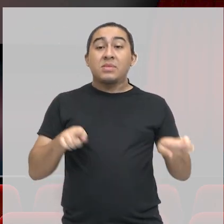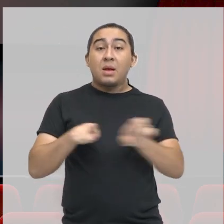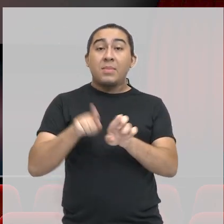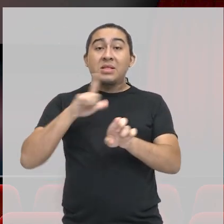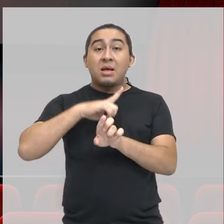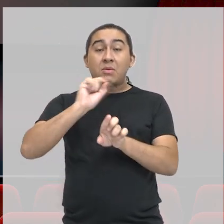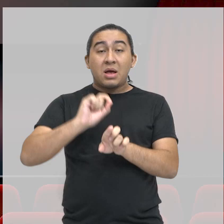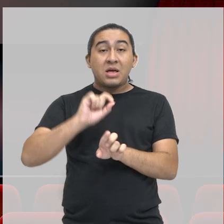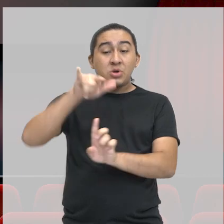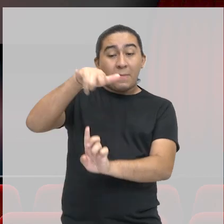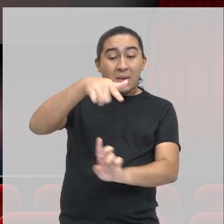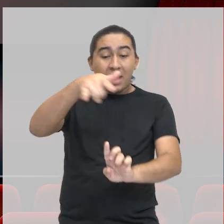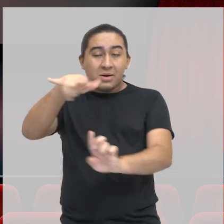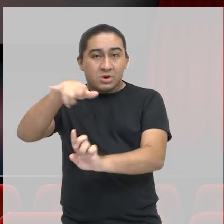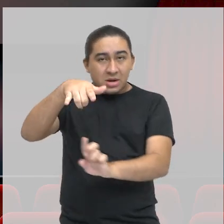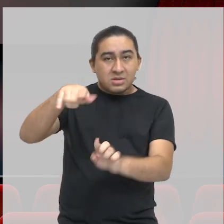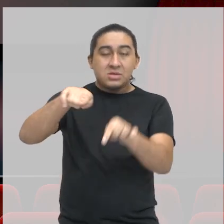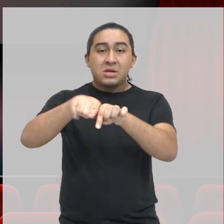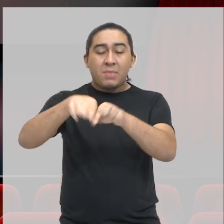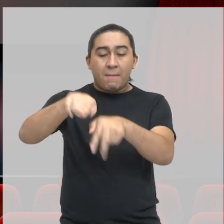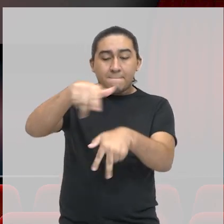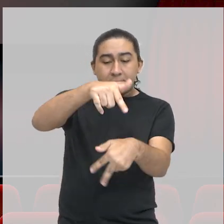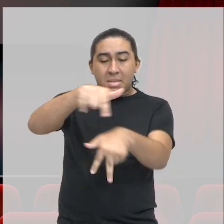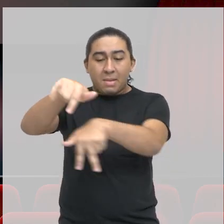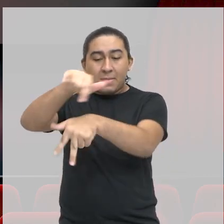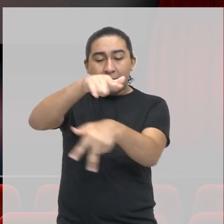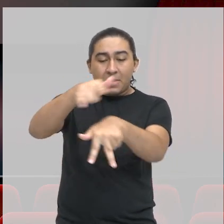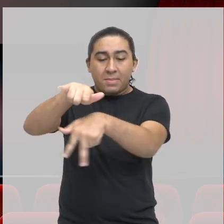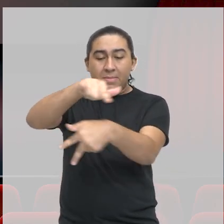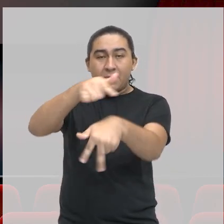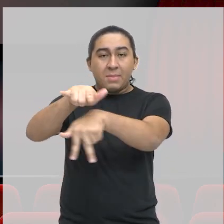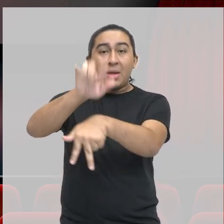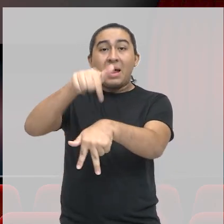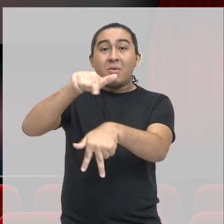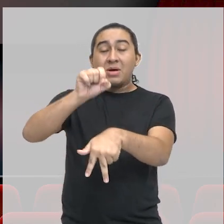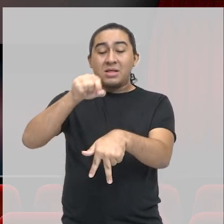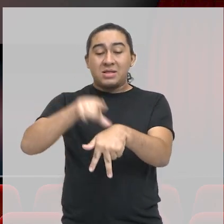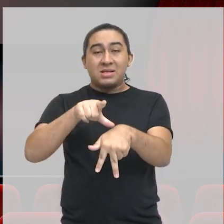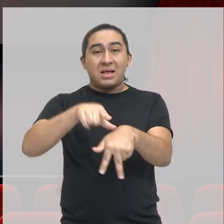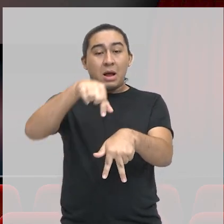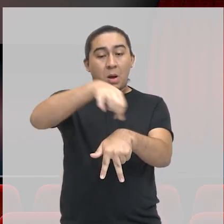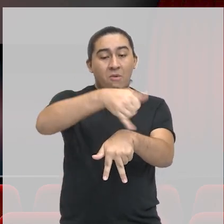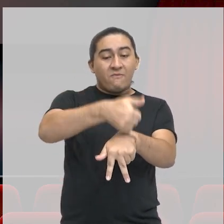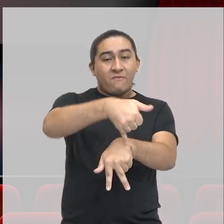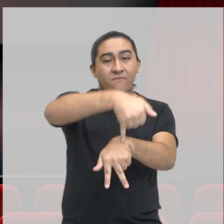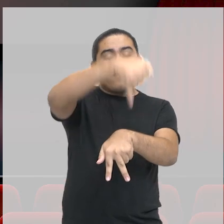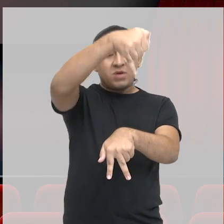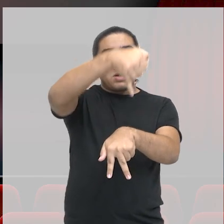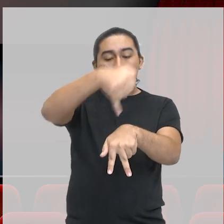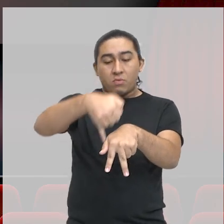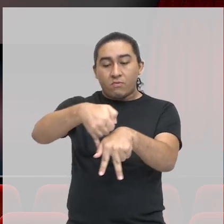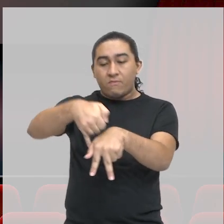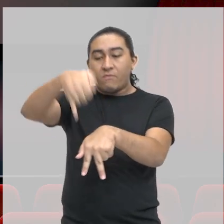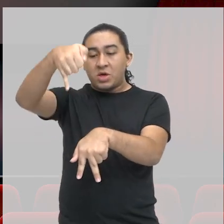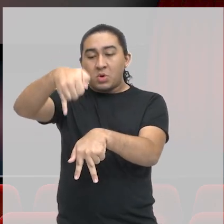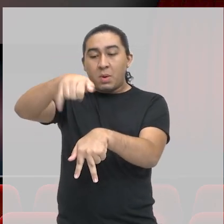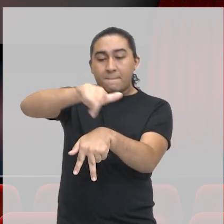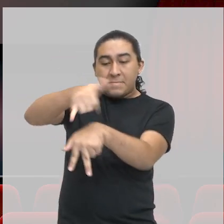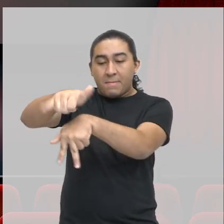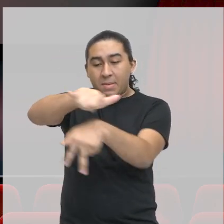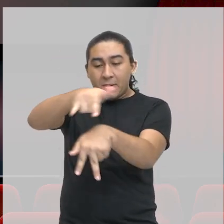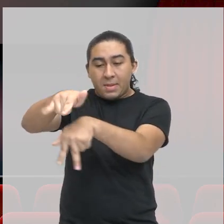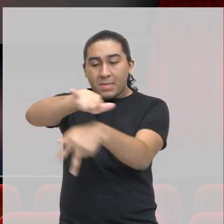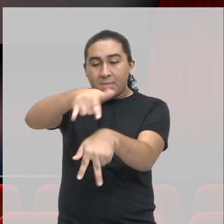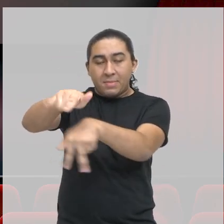de marionete e bonecos. Marionetes são aqueles bonecos que são manipulados por fios. E tem também